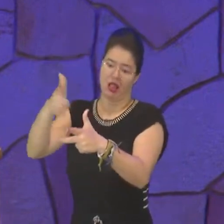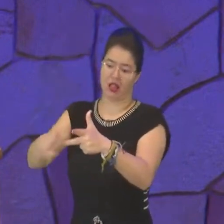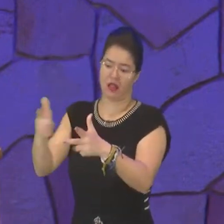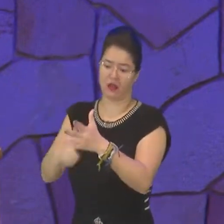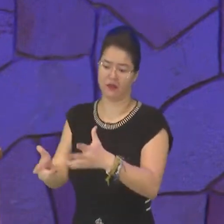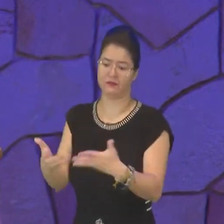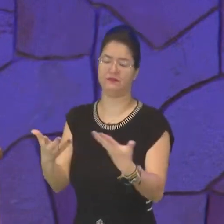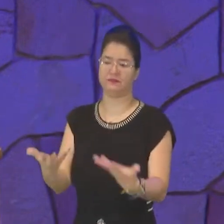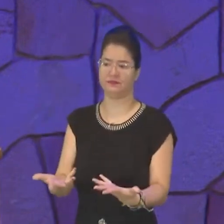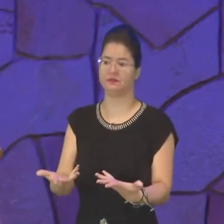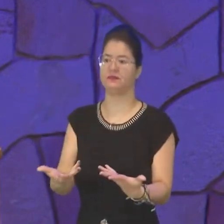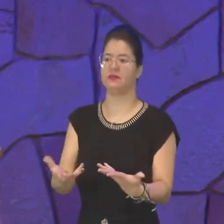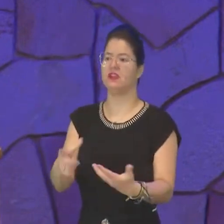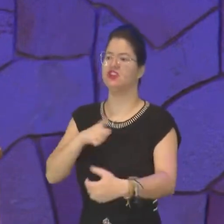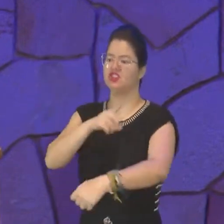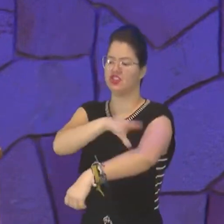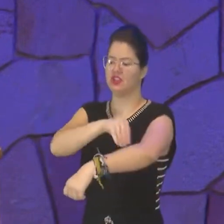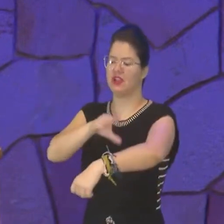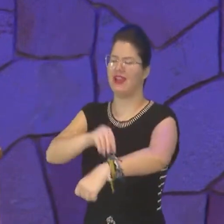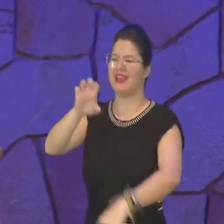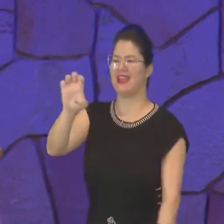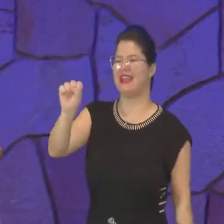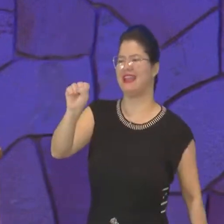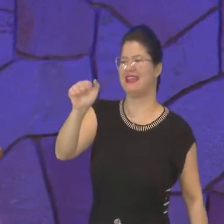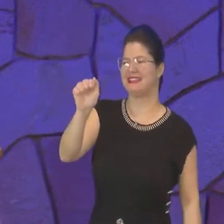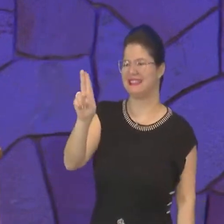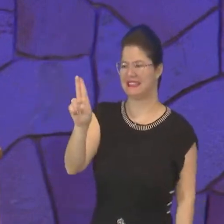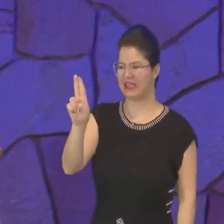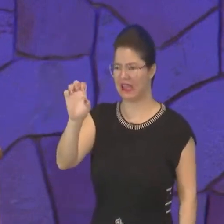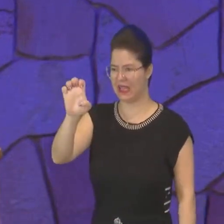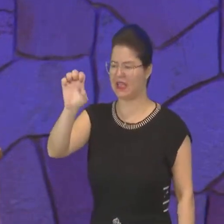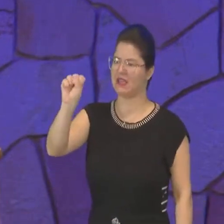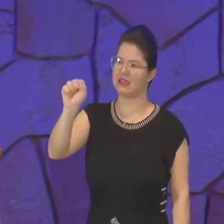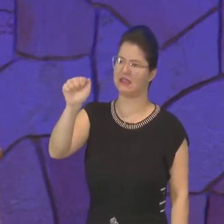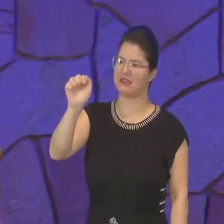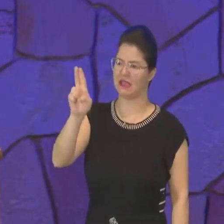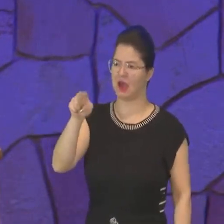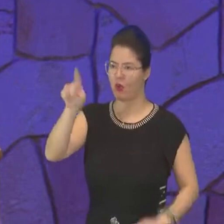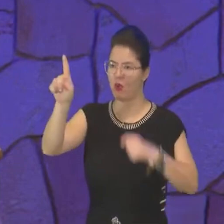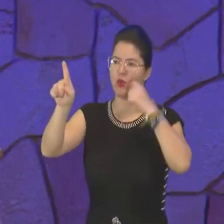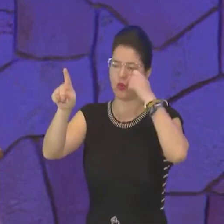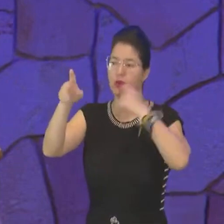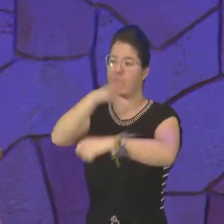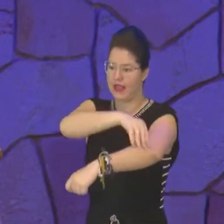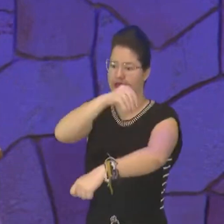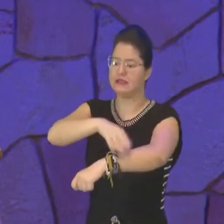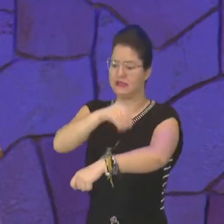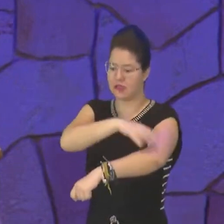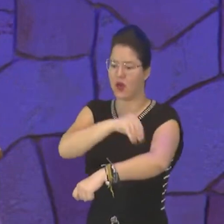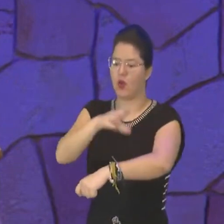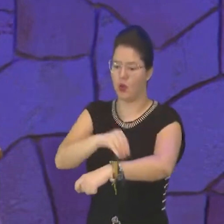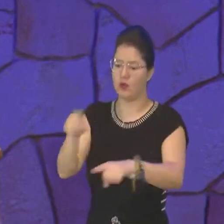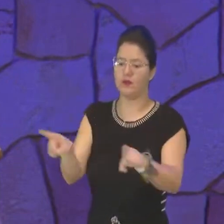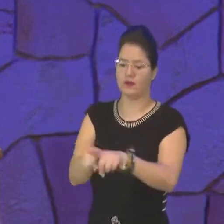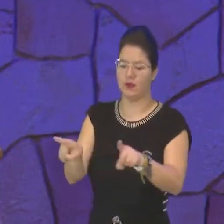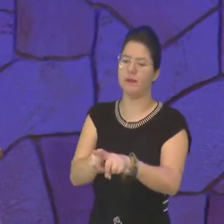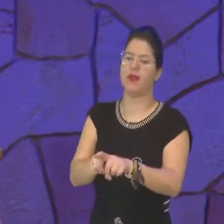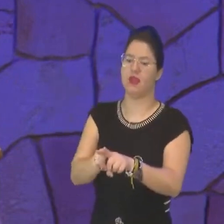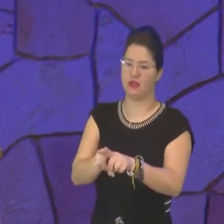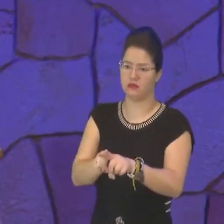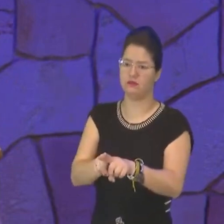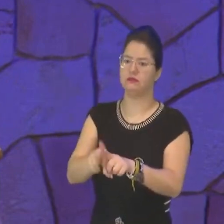Esaú foi buscar uma pessoa fora do seu arraial que não foi de orientação do Senhor, e aquilo pareceu mal aos olhos do Senhor.